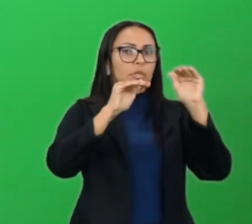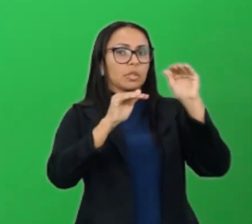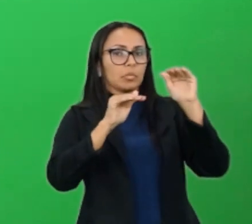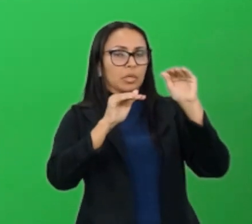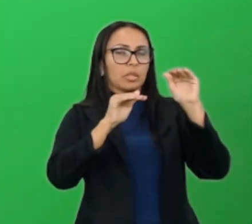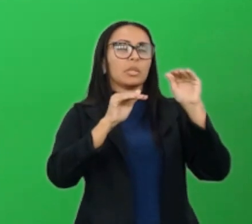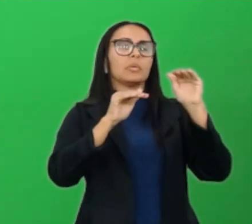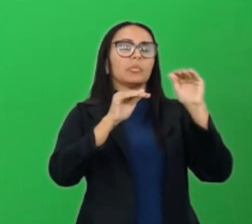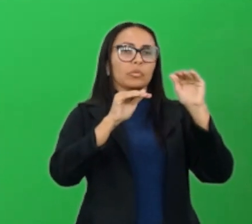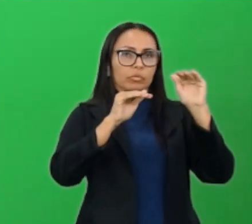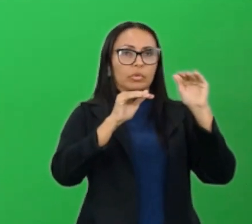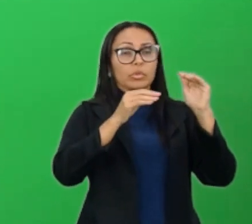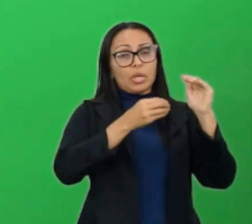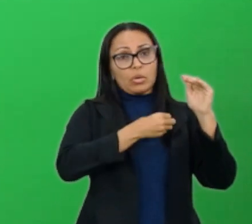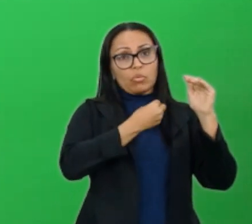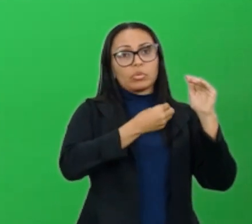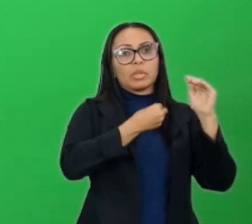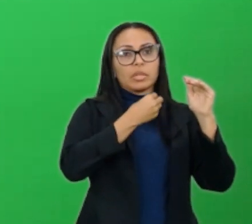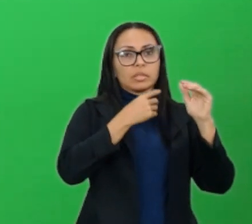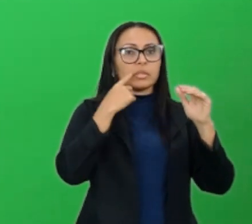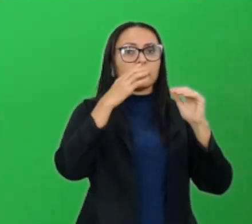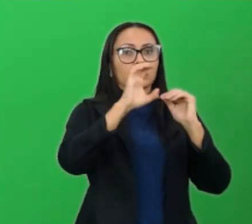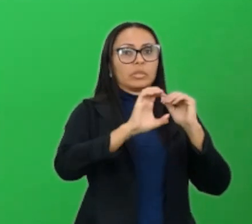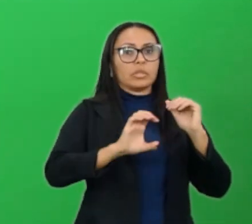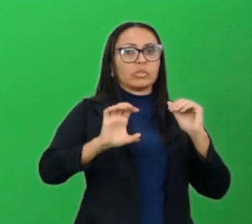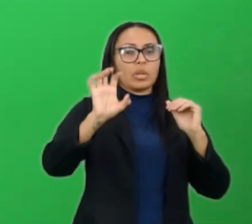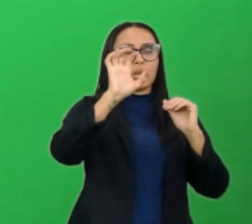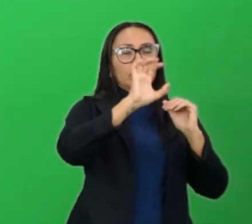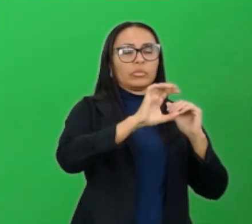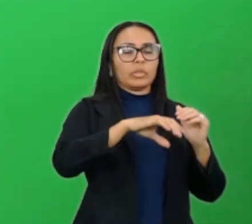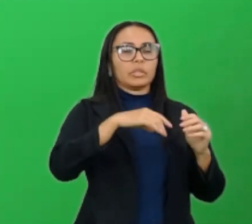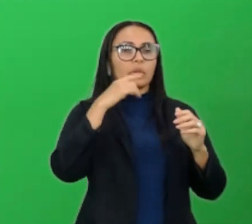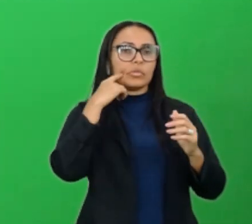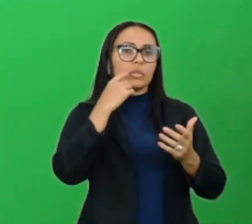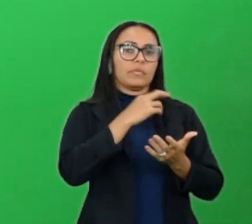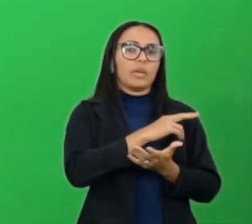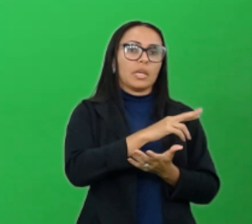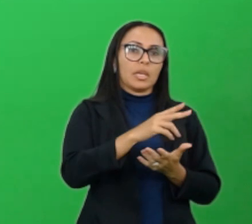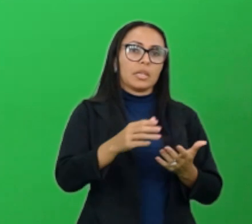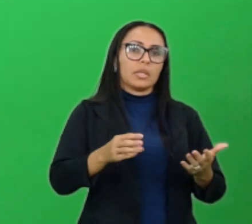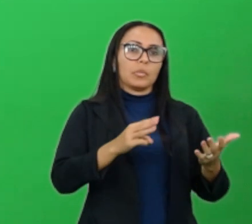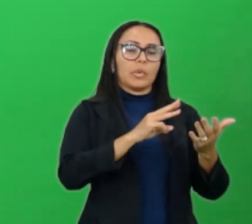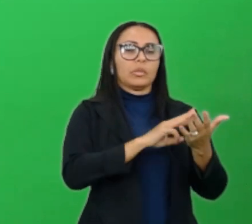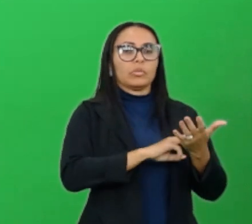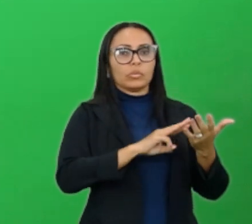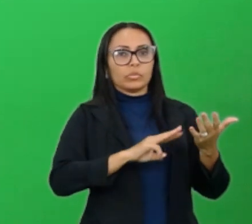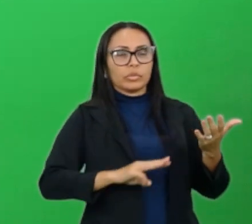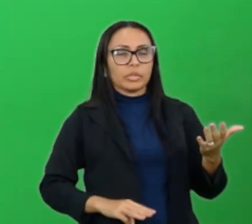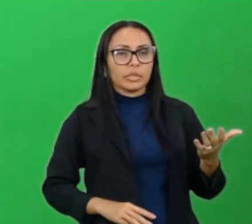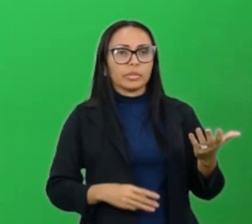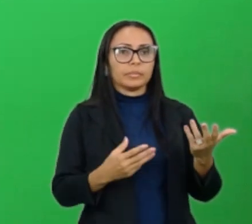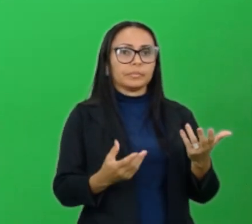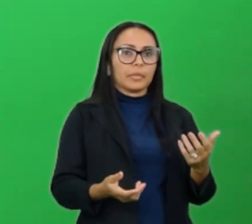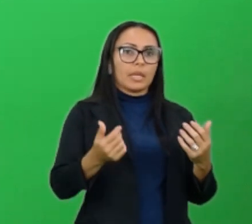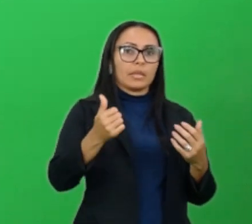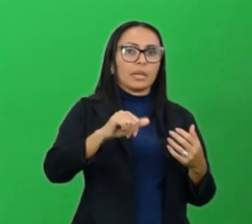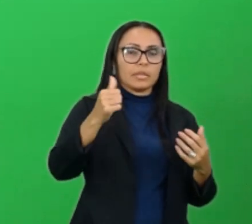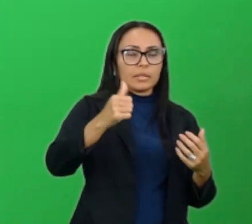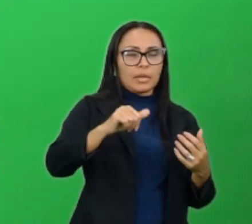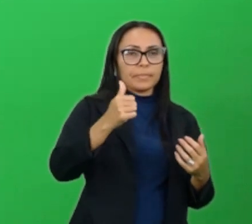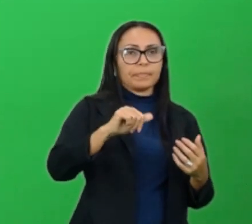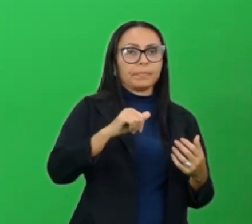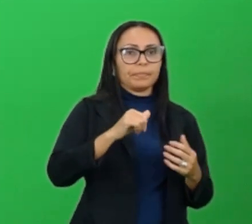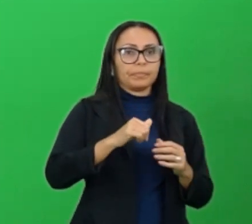estados e regiões. Embora haja diversas metodologias para isso, ou seja, para analisar o desempenho